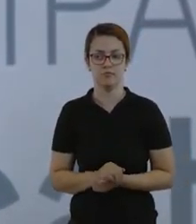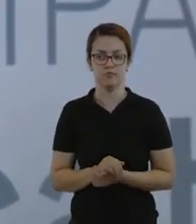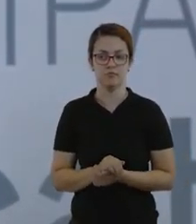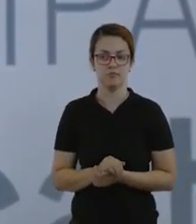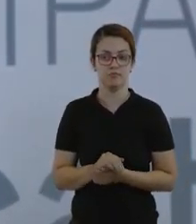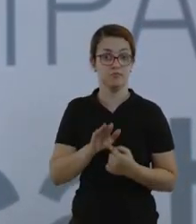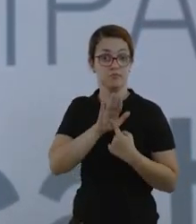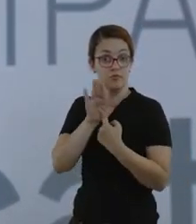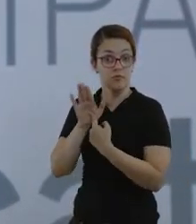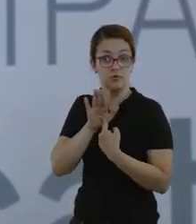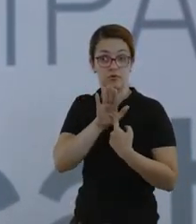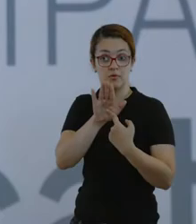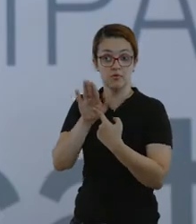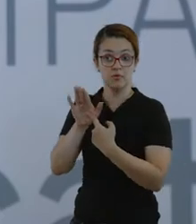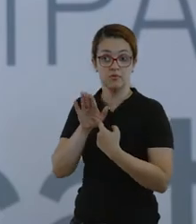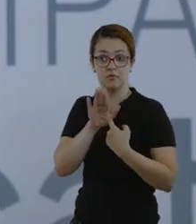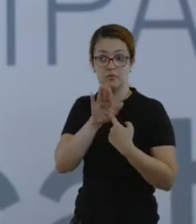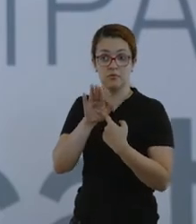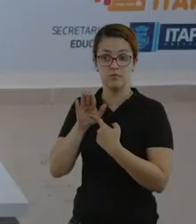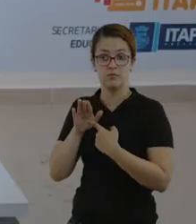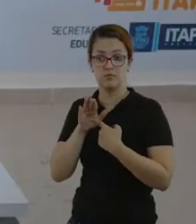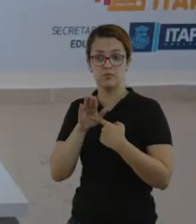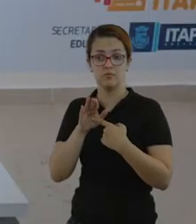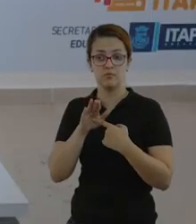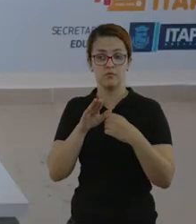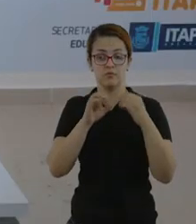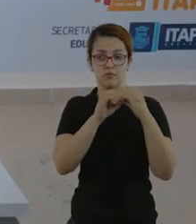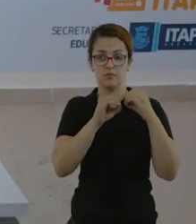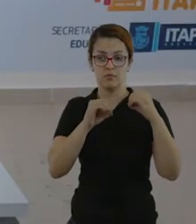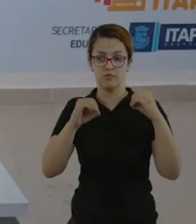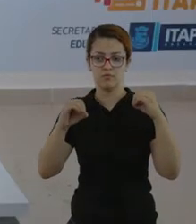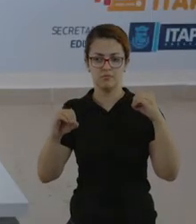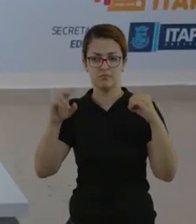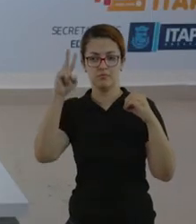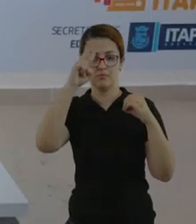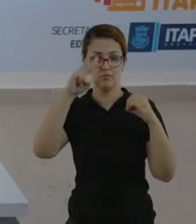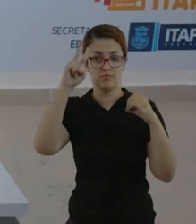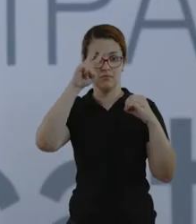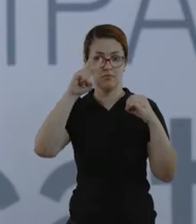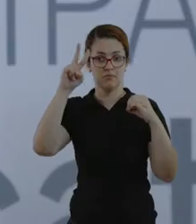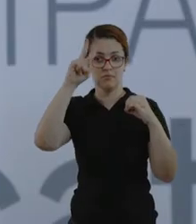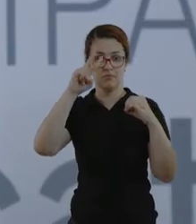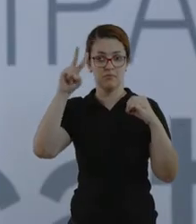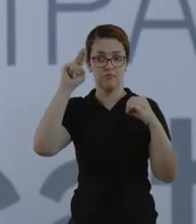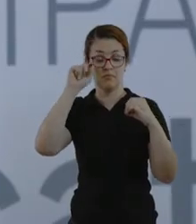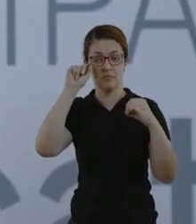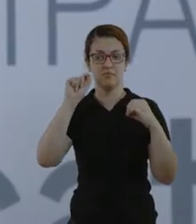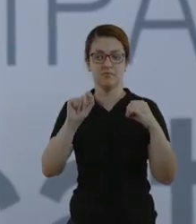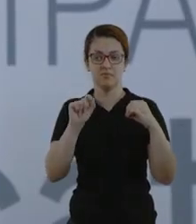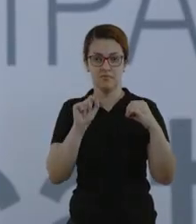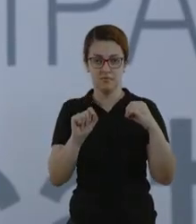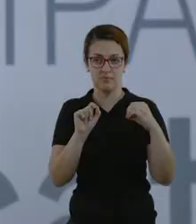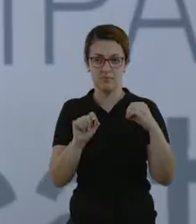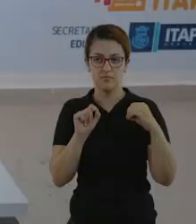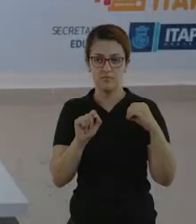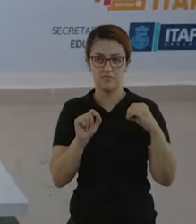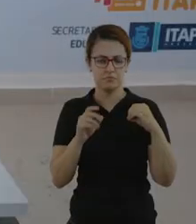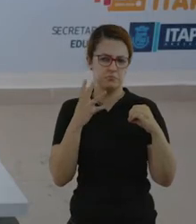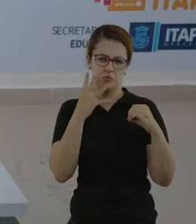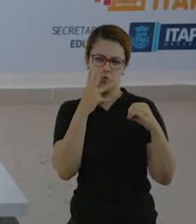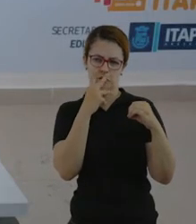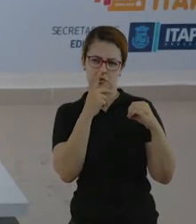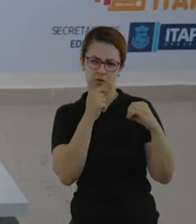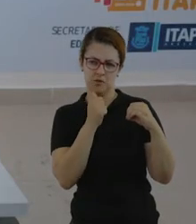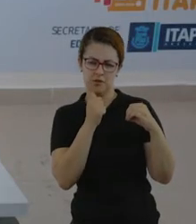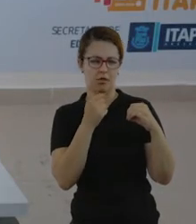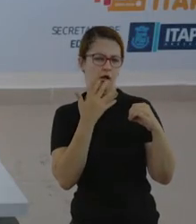desafio. Continuando com o tema das colors, eu vou apresentar para vocês a Caterpillar Quitéria. Há uma historinha aqui